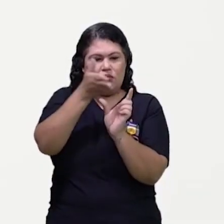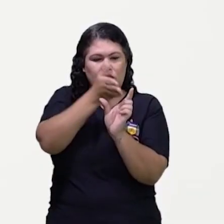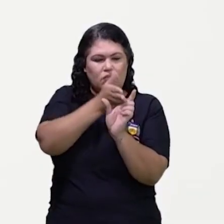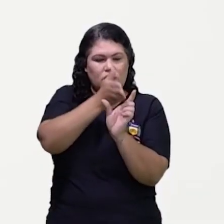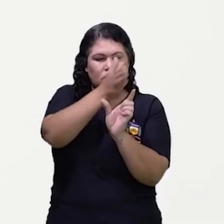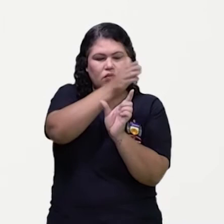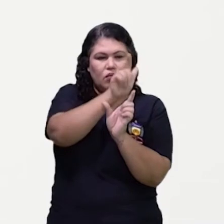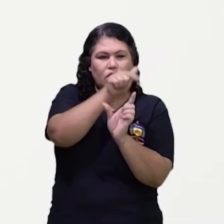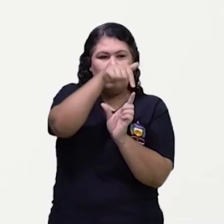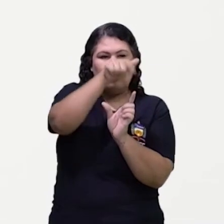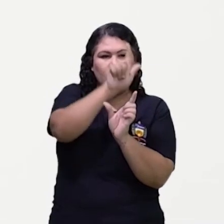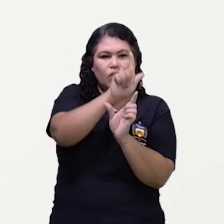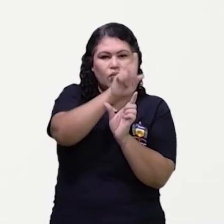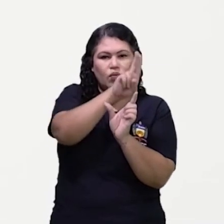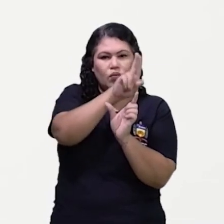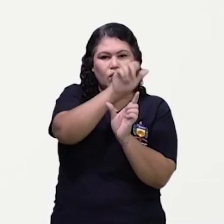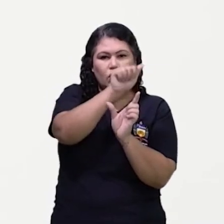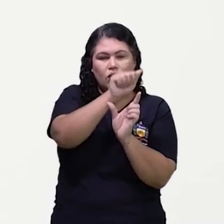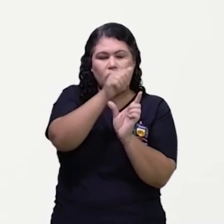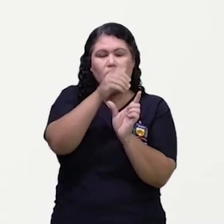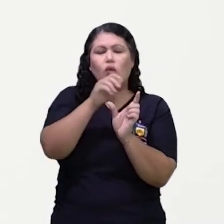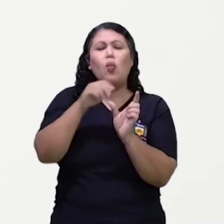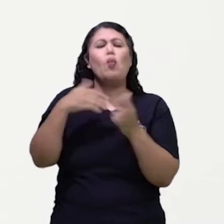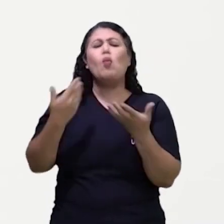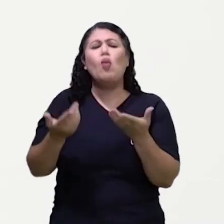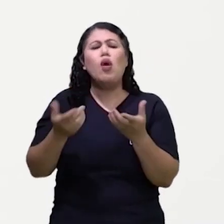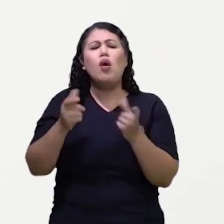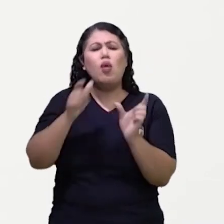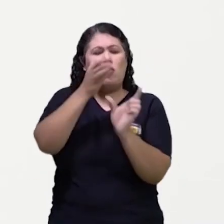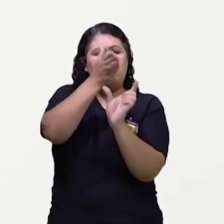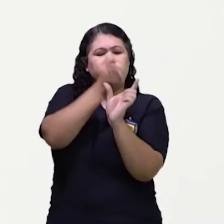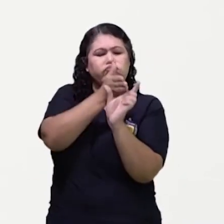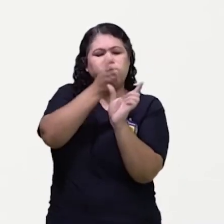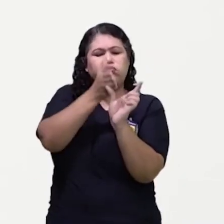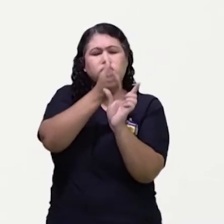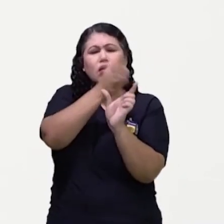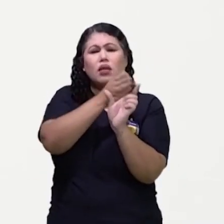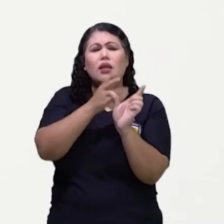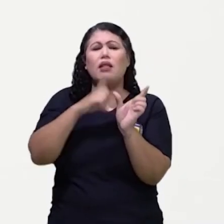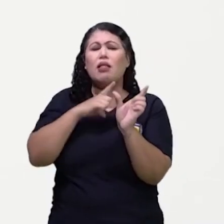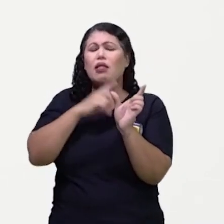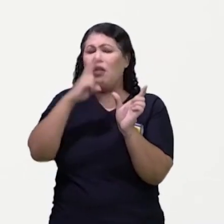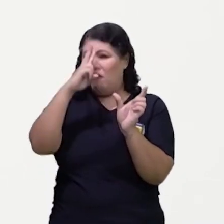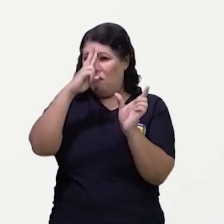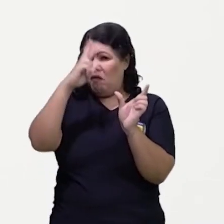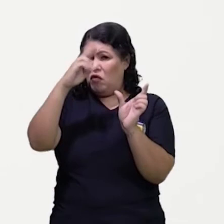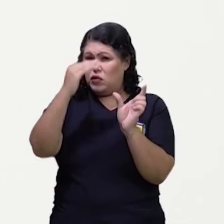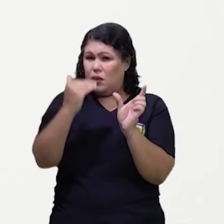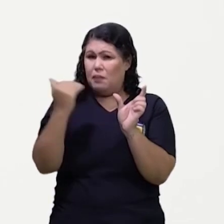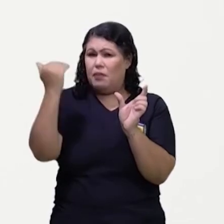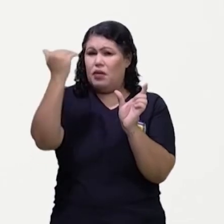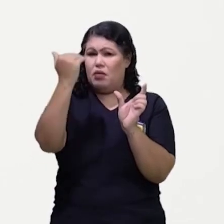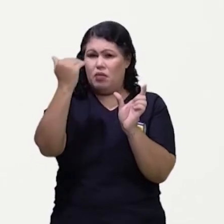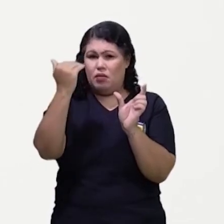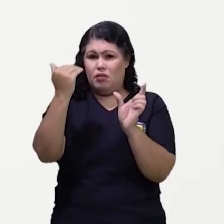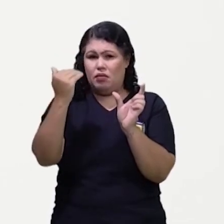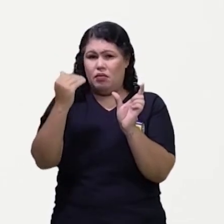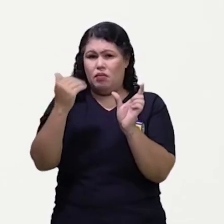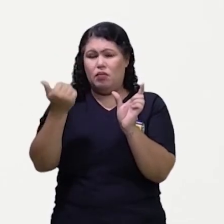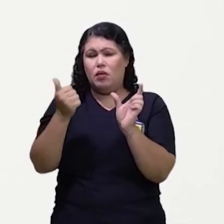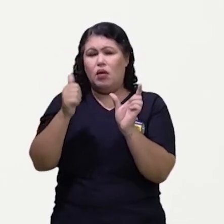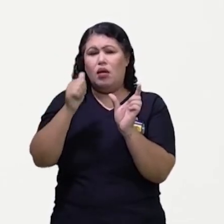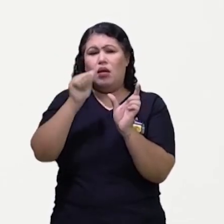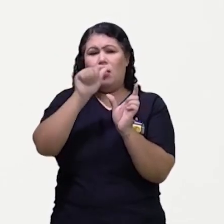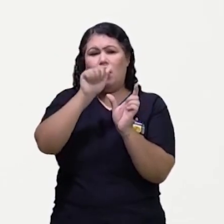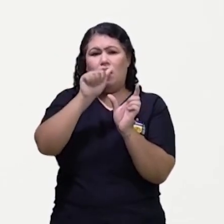eu pronuncio com mais intensidade? Eu falo água? Aqui, ó. Eu falo água ou eu